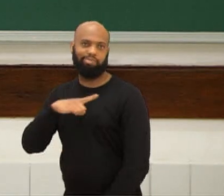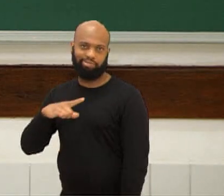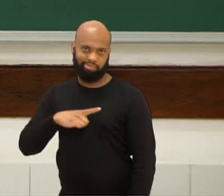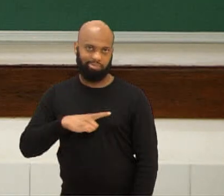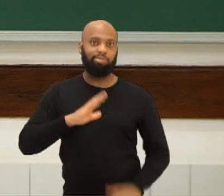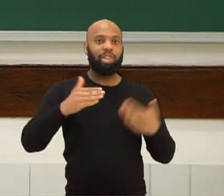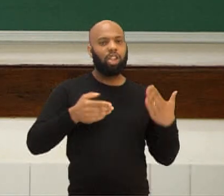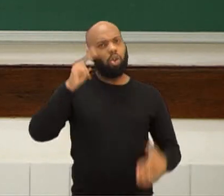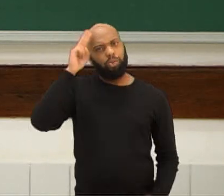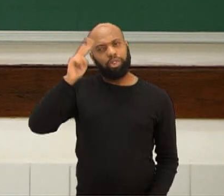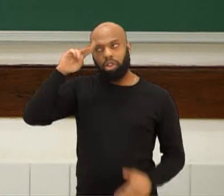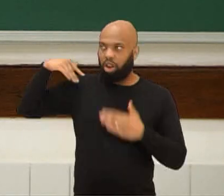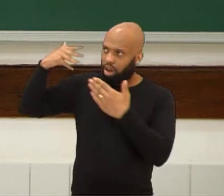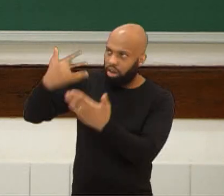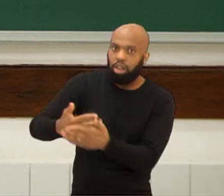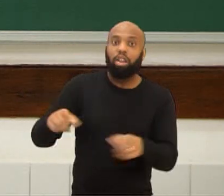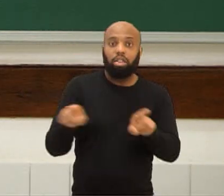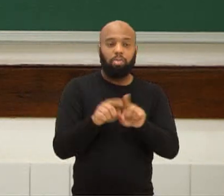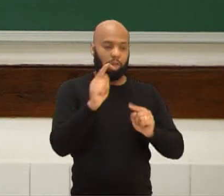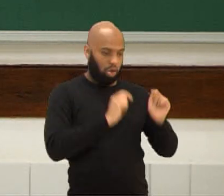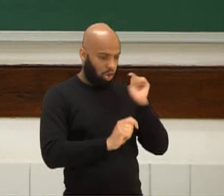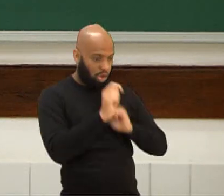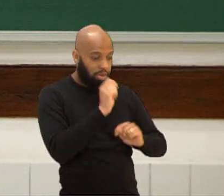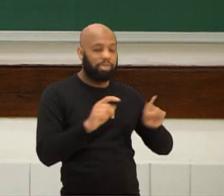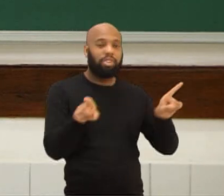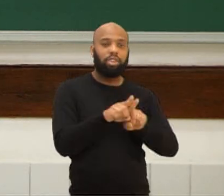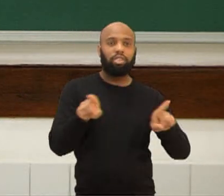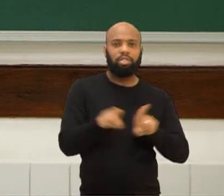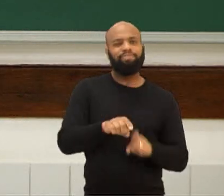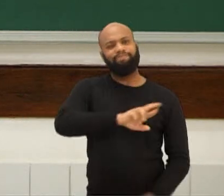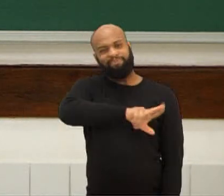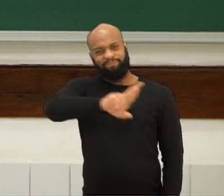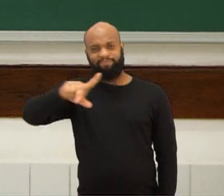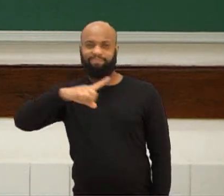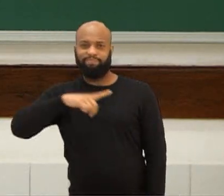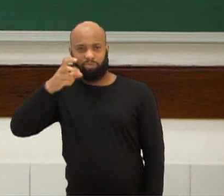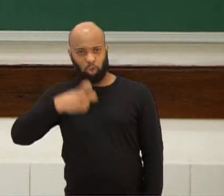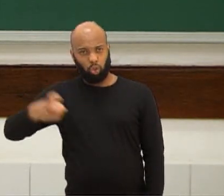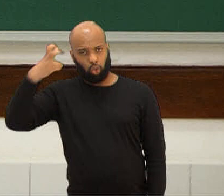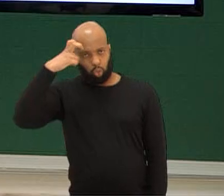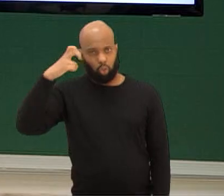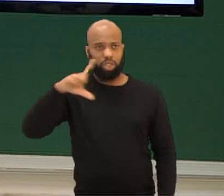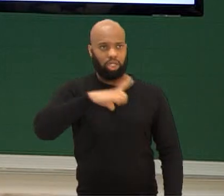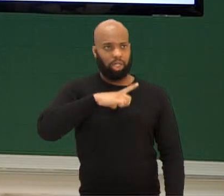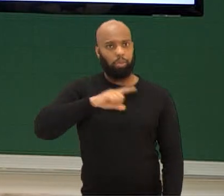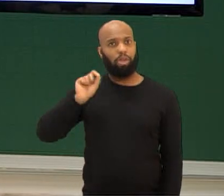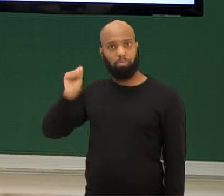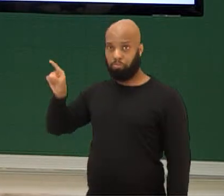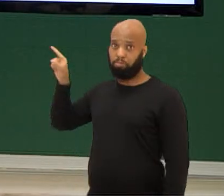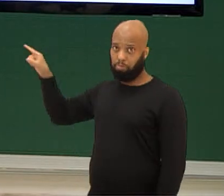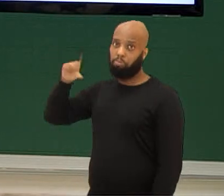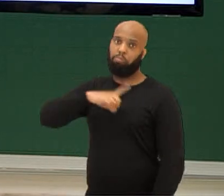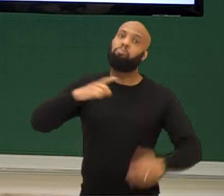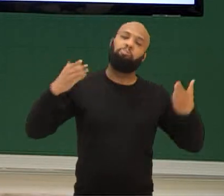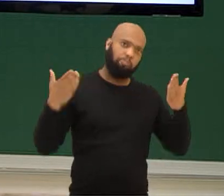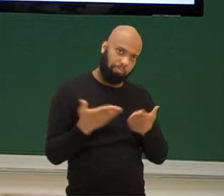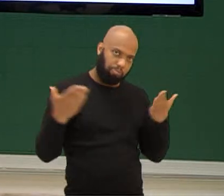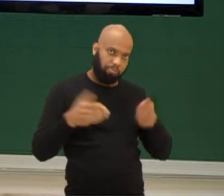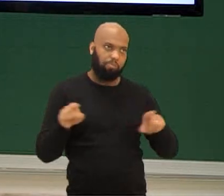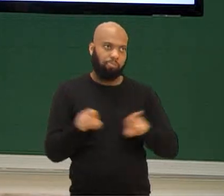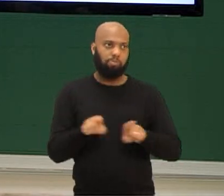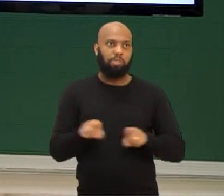né, histórica, econômica, enfim, né, cultural, como é o nosso